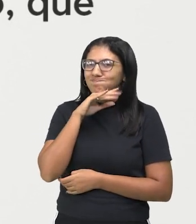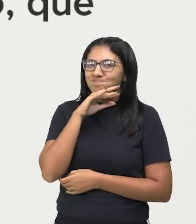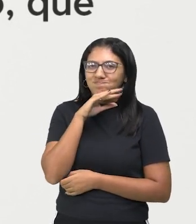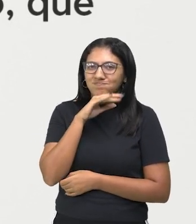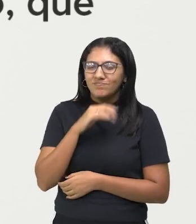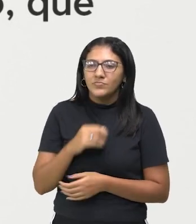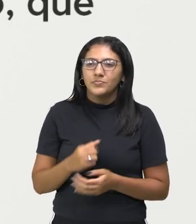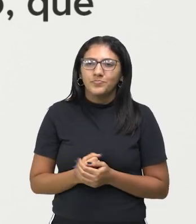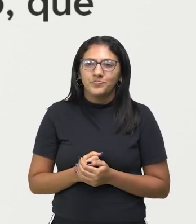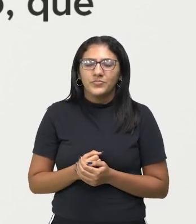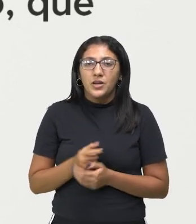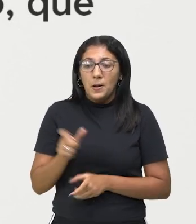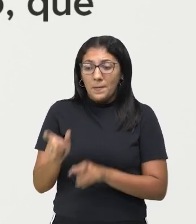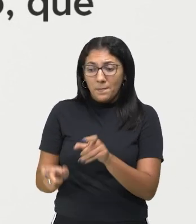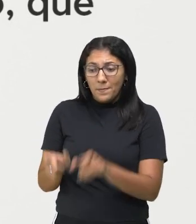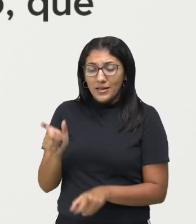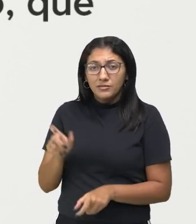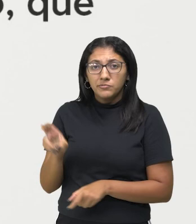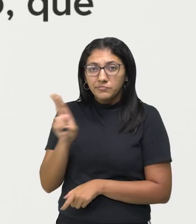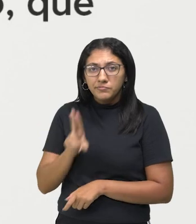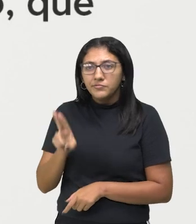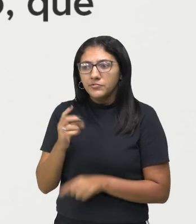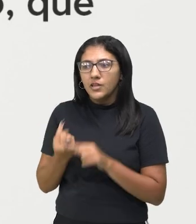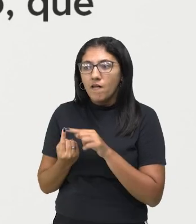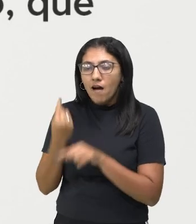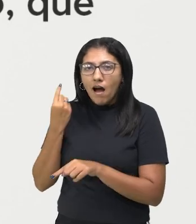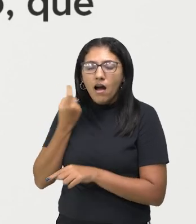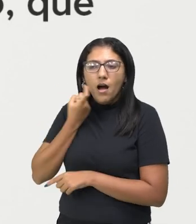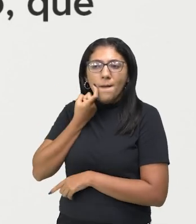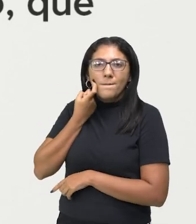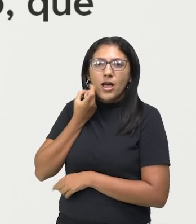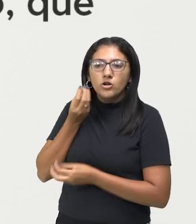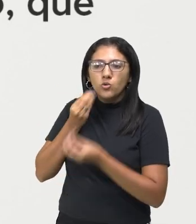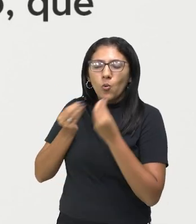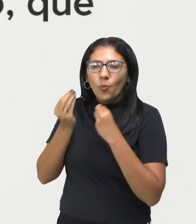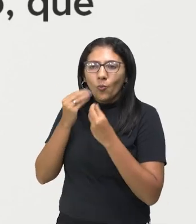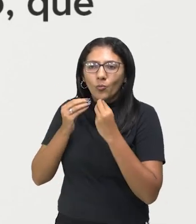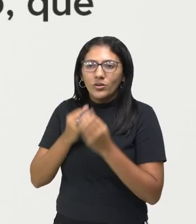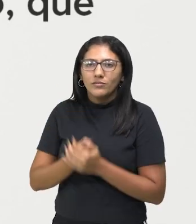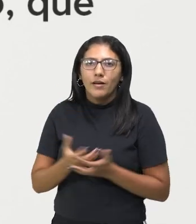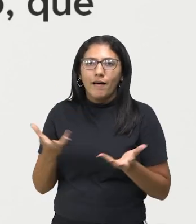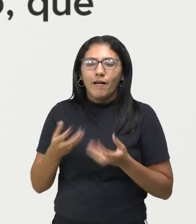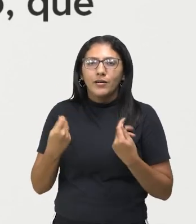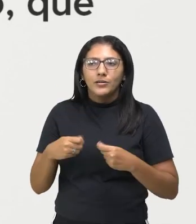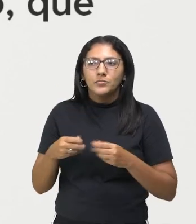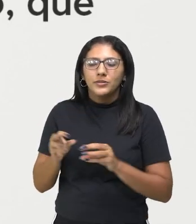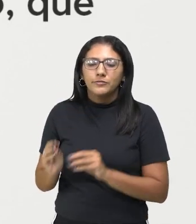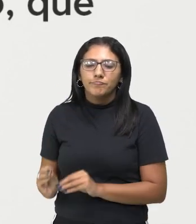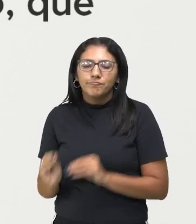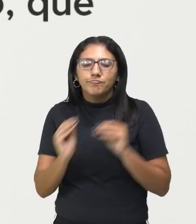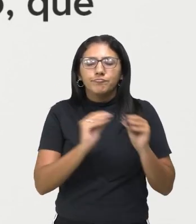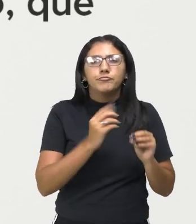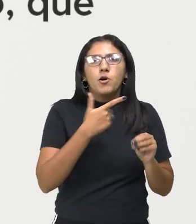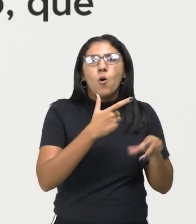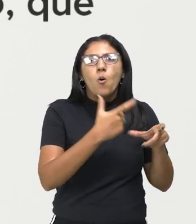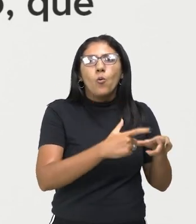Os habitantes das margens dos rios que usavam os peixes como fonte de alimentação estão mudando para outros